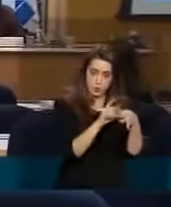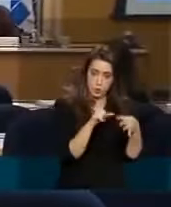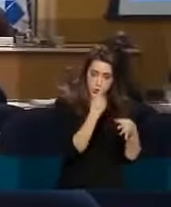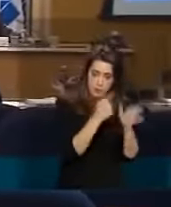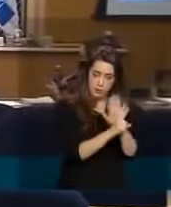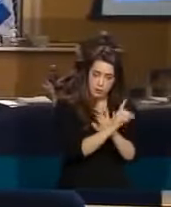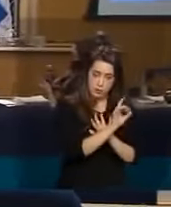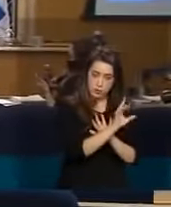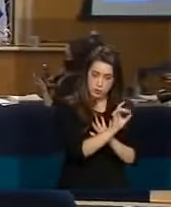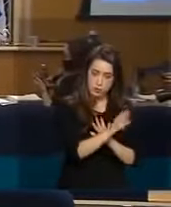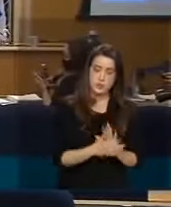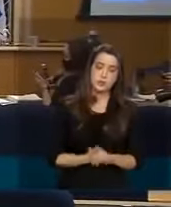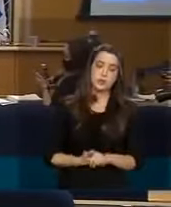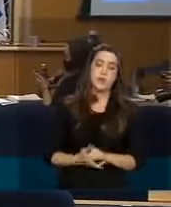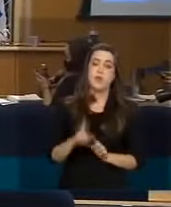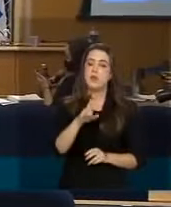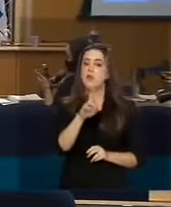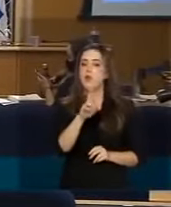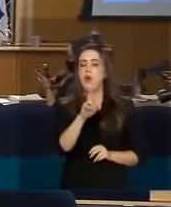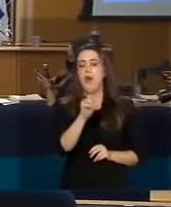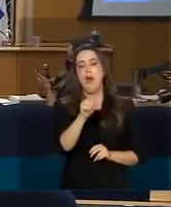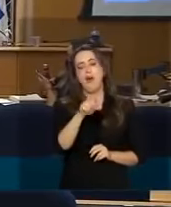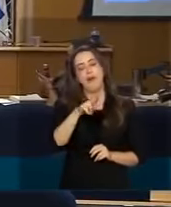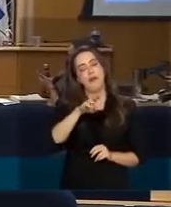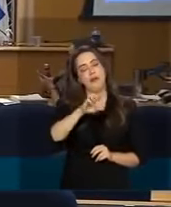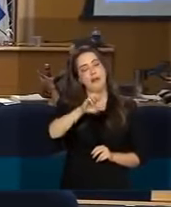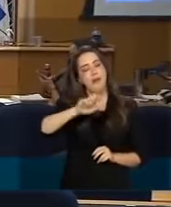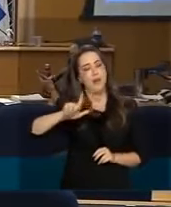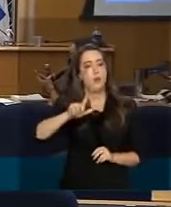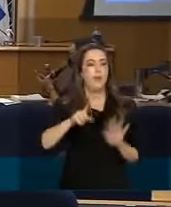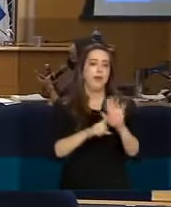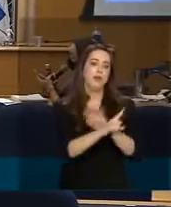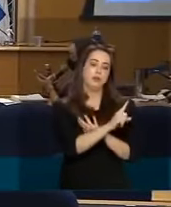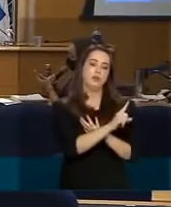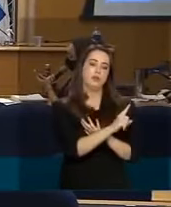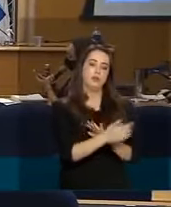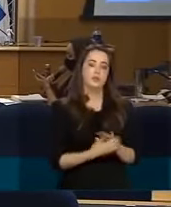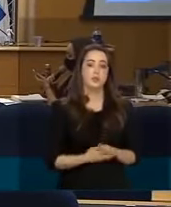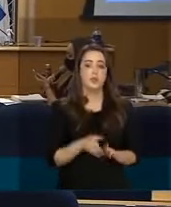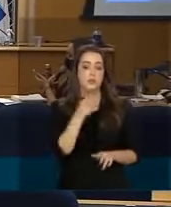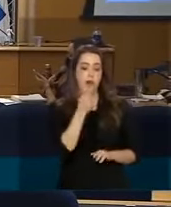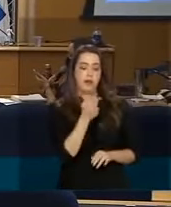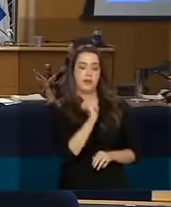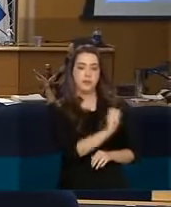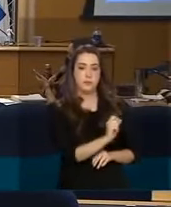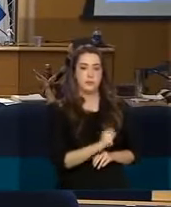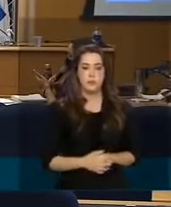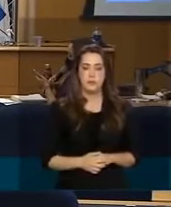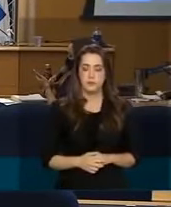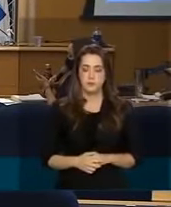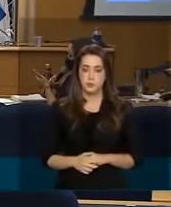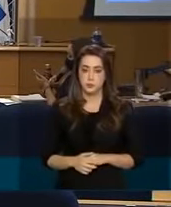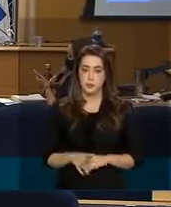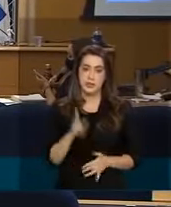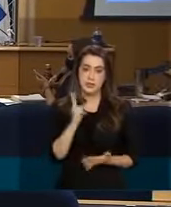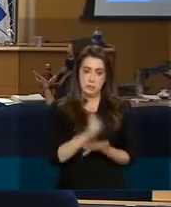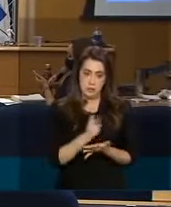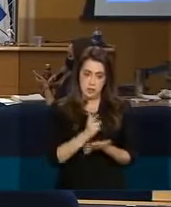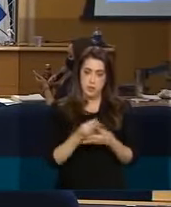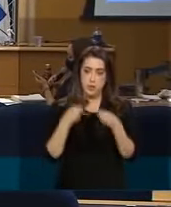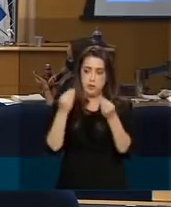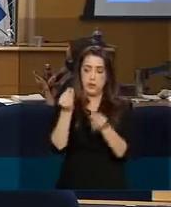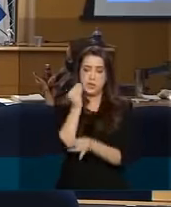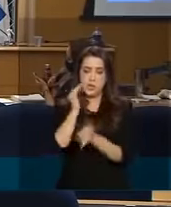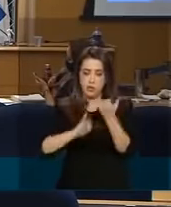sobre a testagem. A Raquel Lopes, da Folha de São Paulo, afirma, na verdade, apesar da distribuição de mais testes,